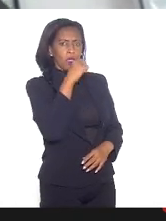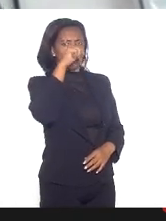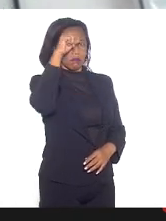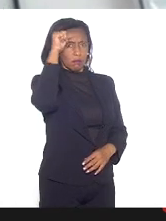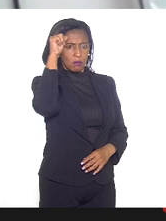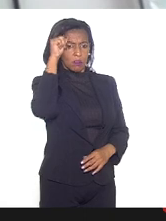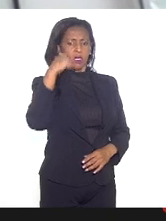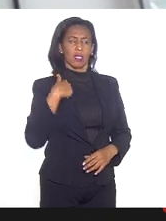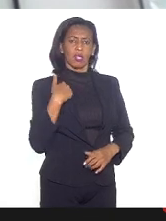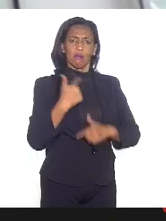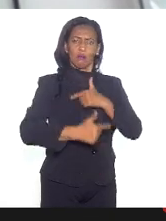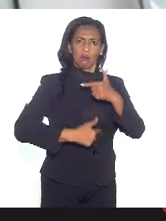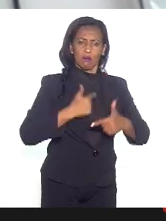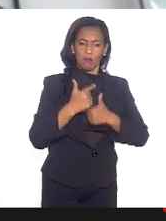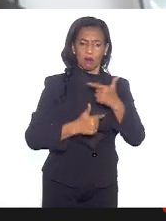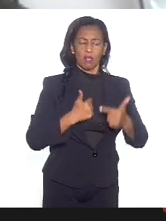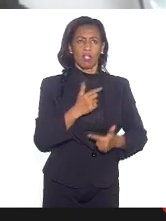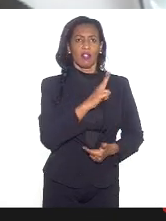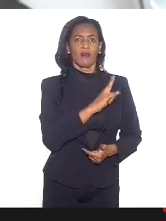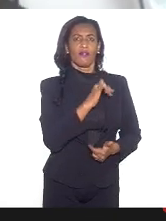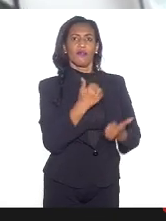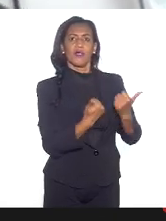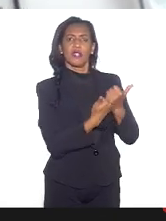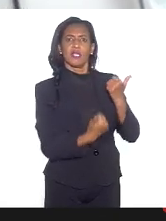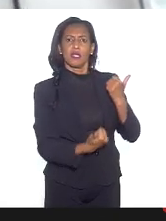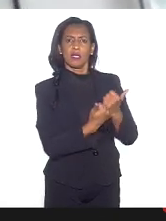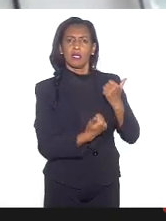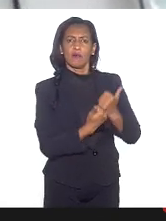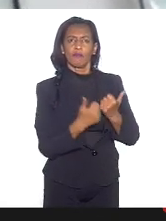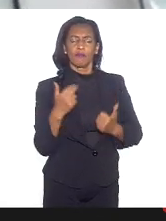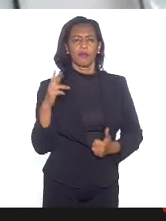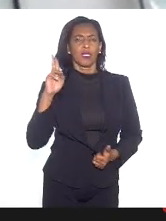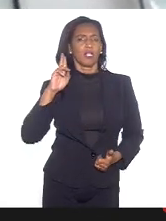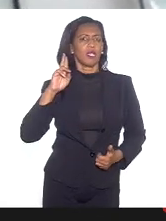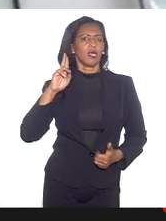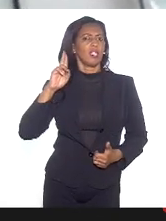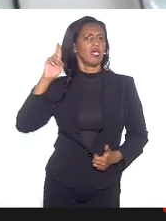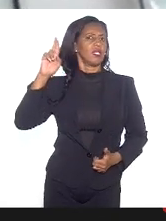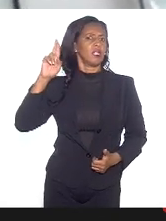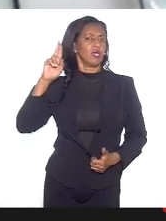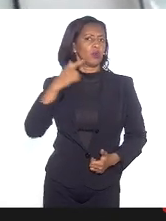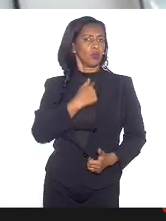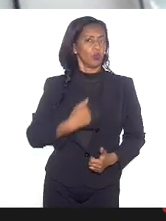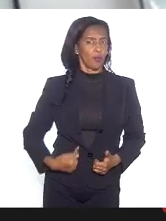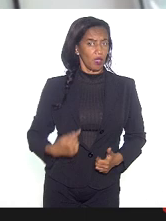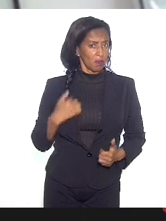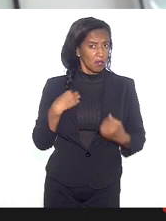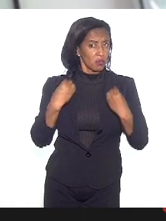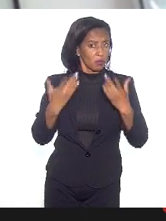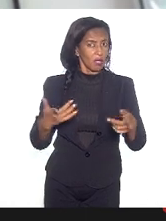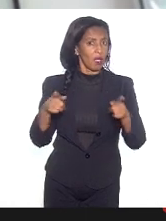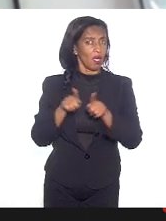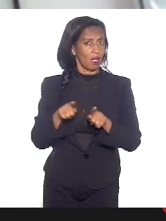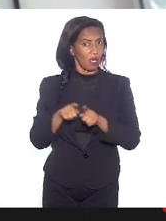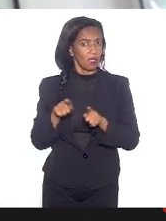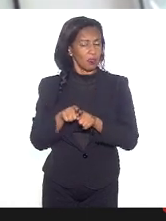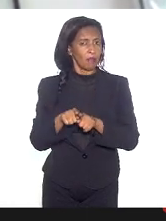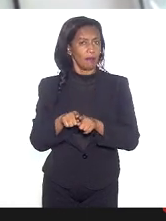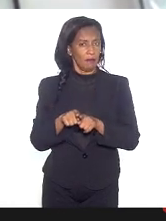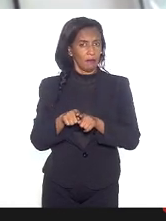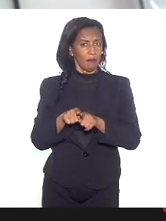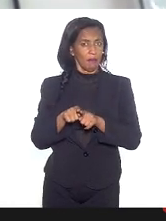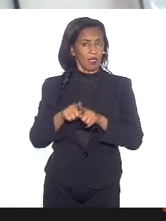atuo institucionalmente como vice-líder de governo. Mas isso me permite também agir com a